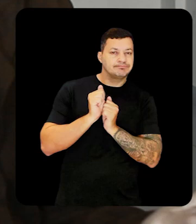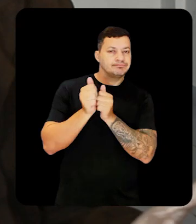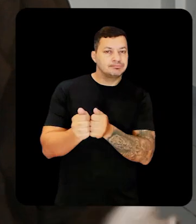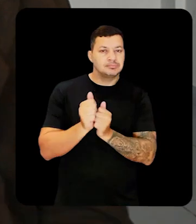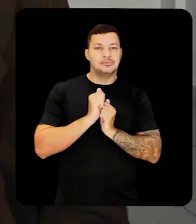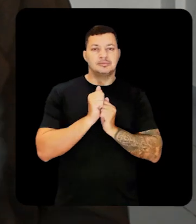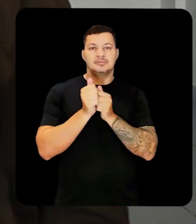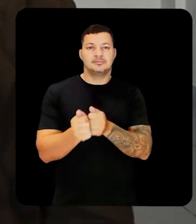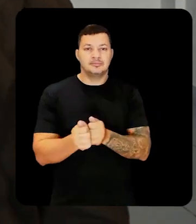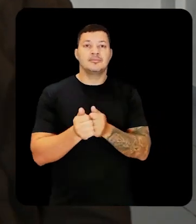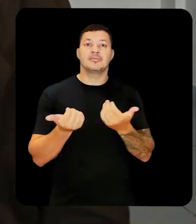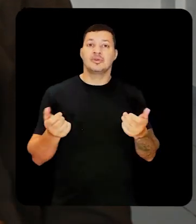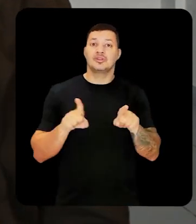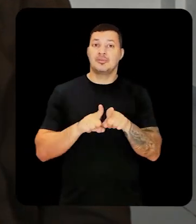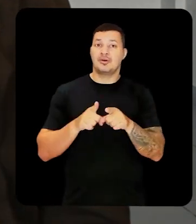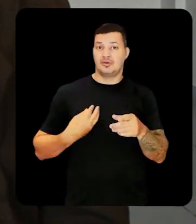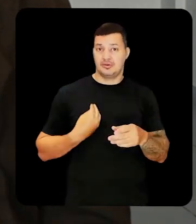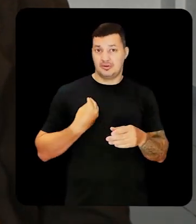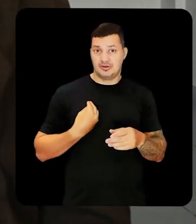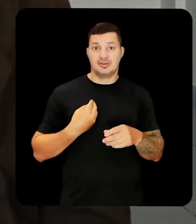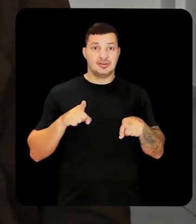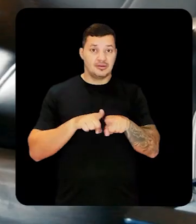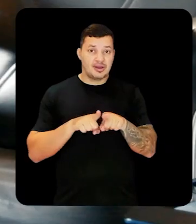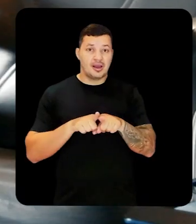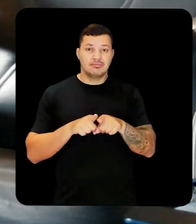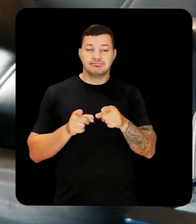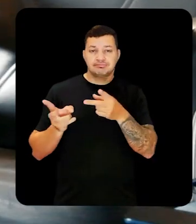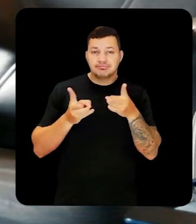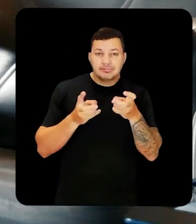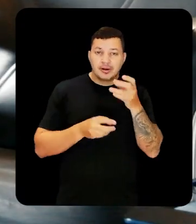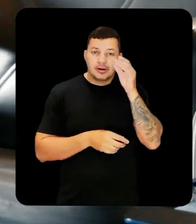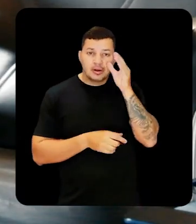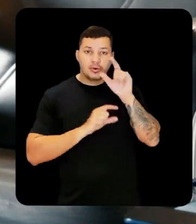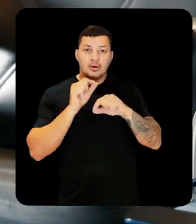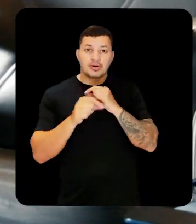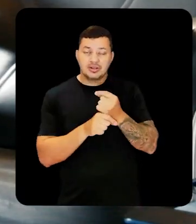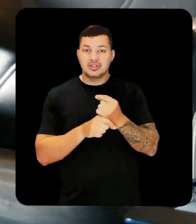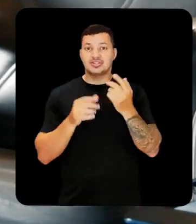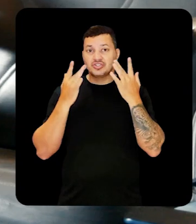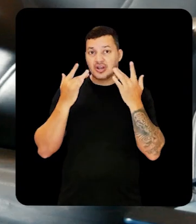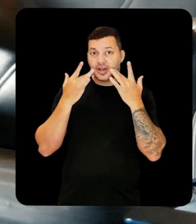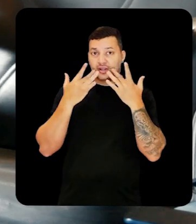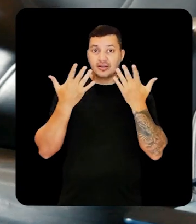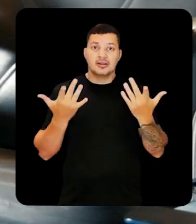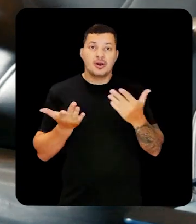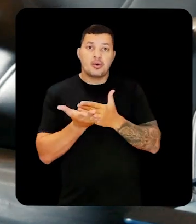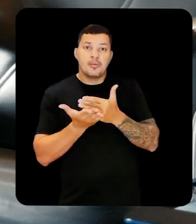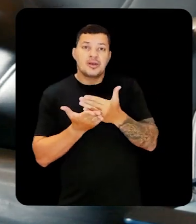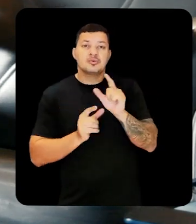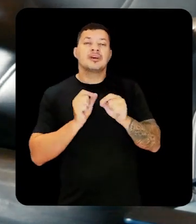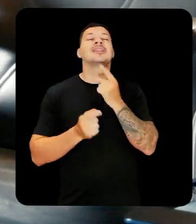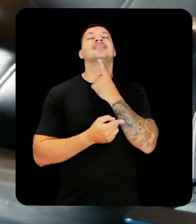conseguia acompanhar. Sabia quem fazia, o que as pessoas estavam criando. Eu comecei a ver muita coisa aqui no teatro. Pô, eu posso fazer isso.